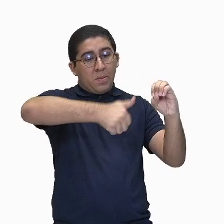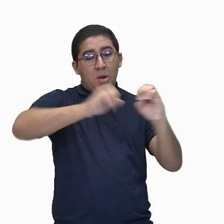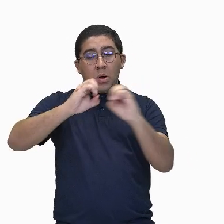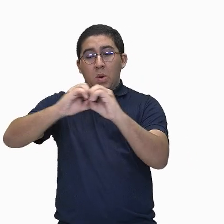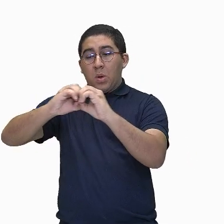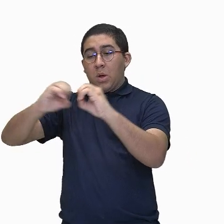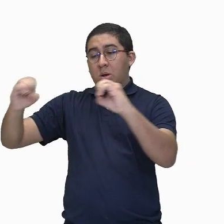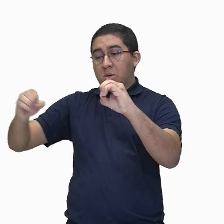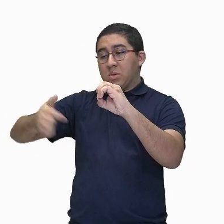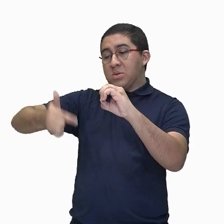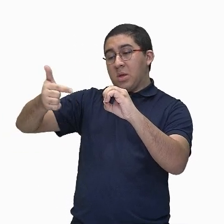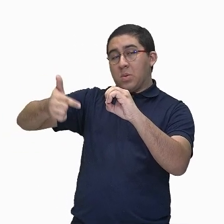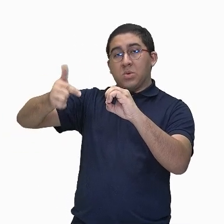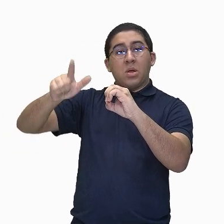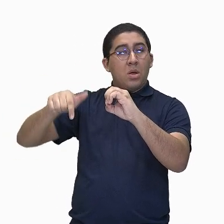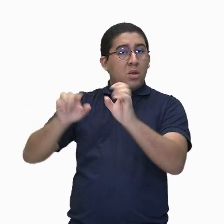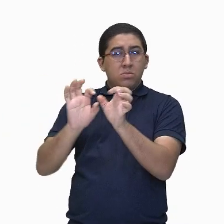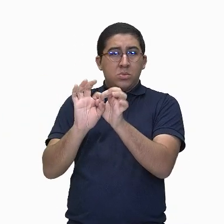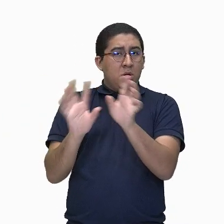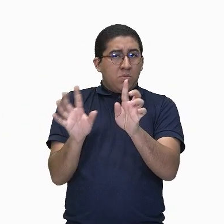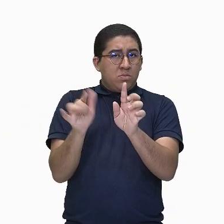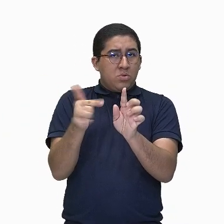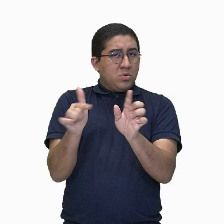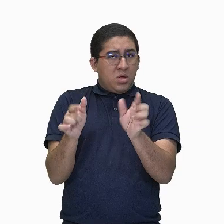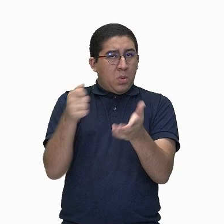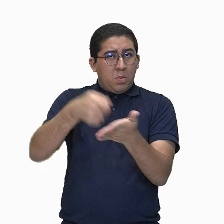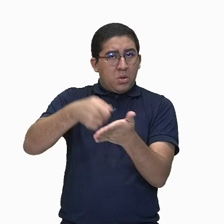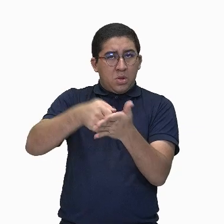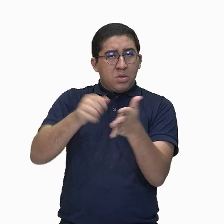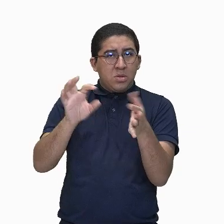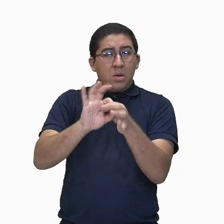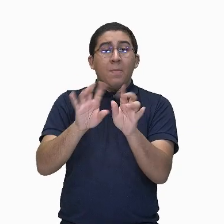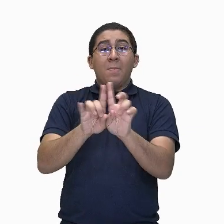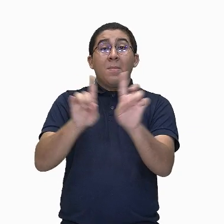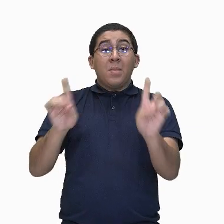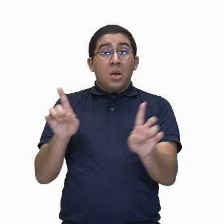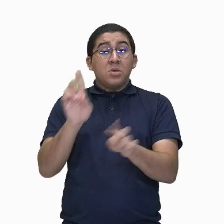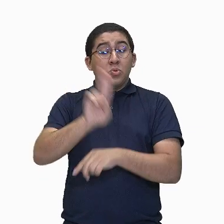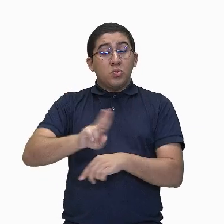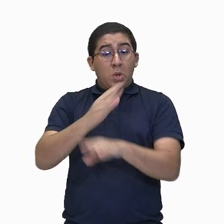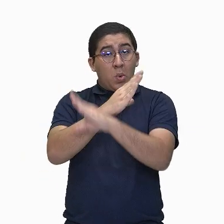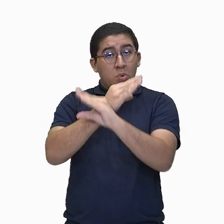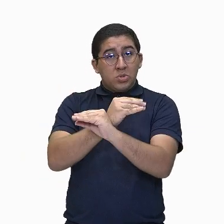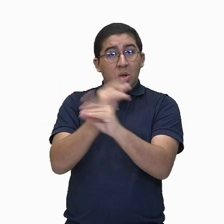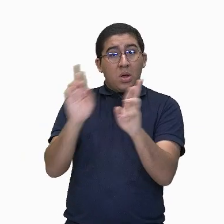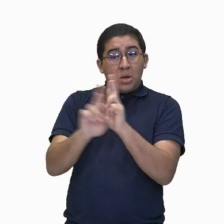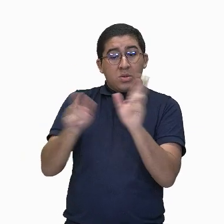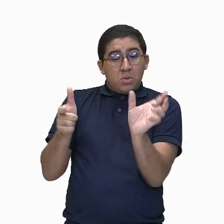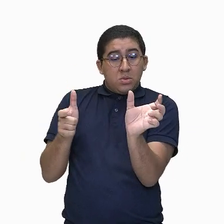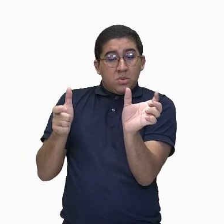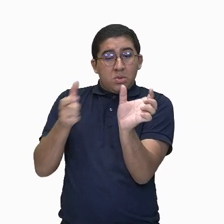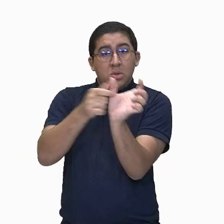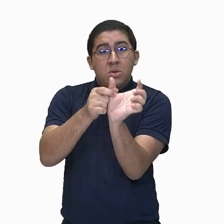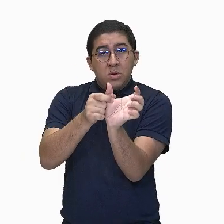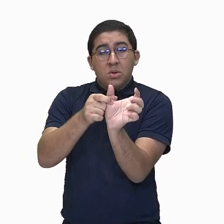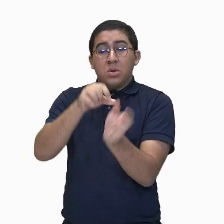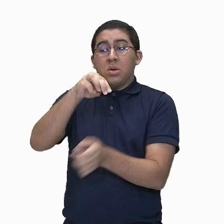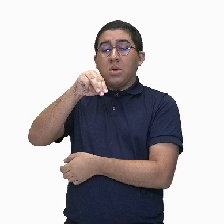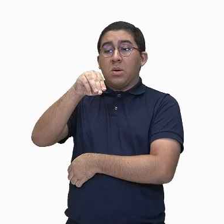né? Porém, ela se conecta à primeira por meio de uma conjunção. E essa conjunção, ela